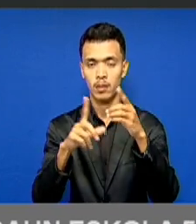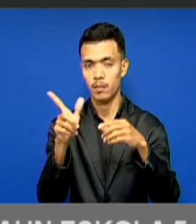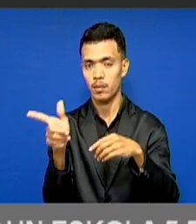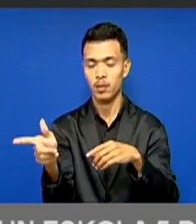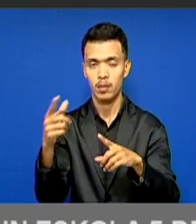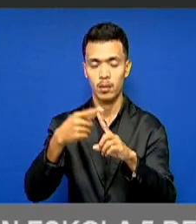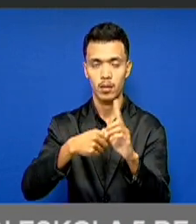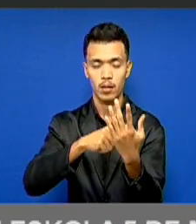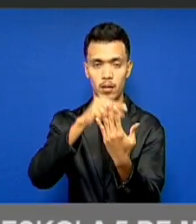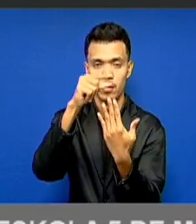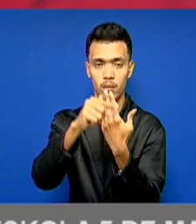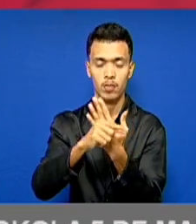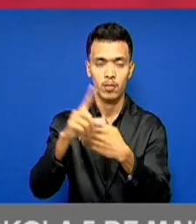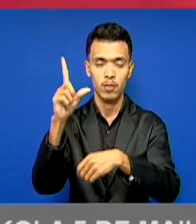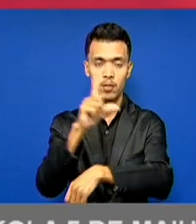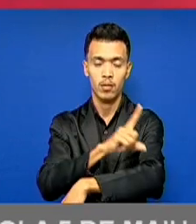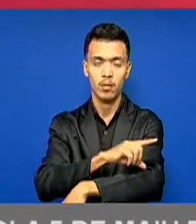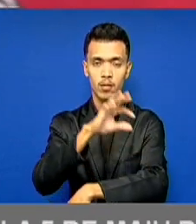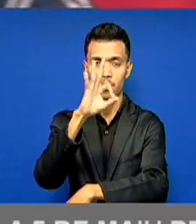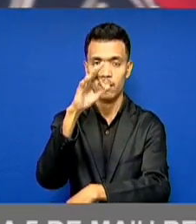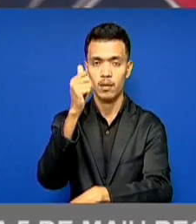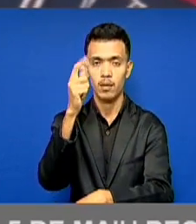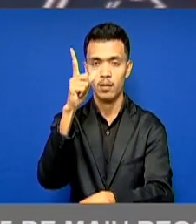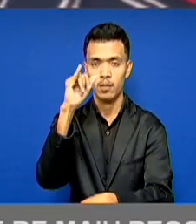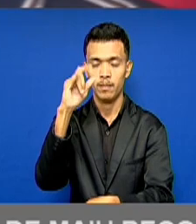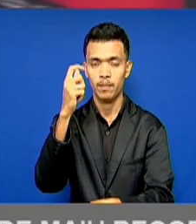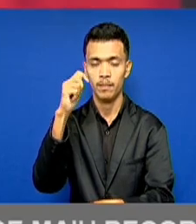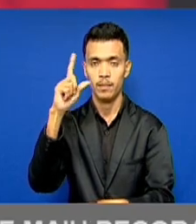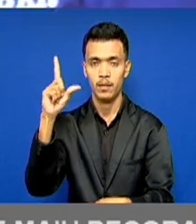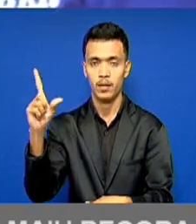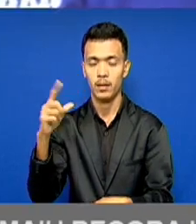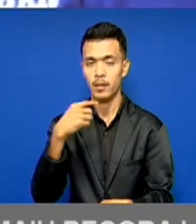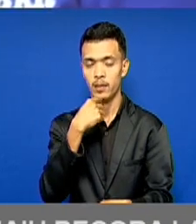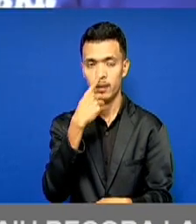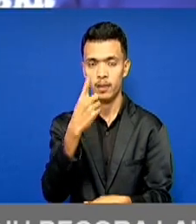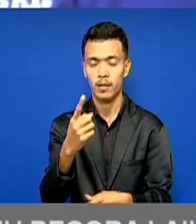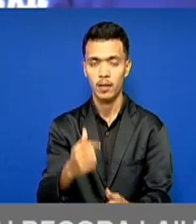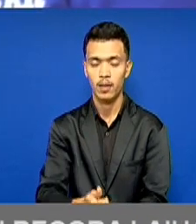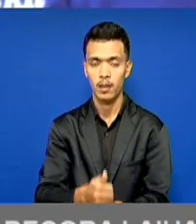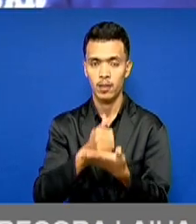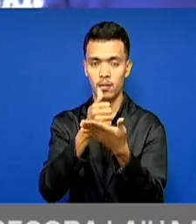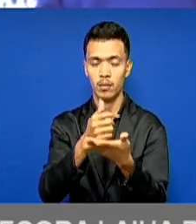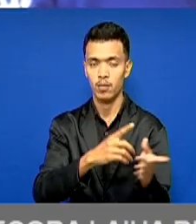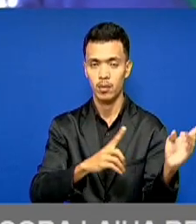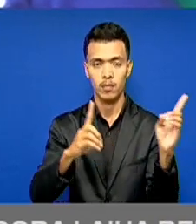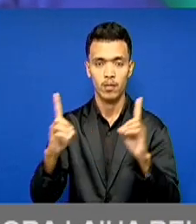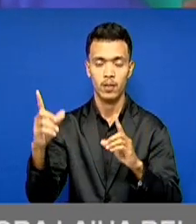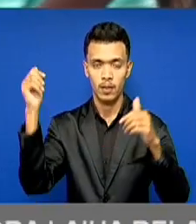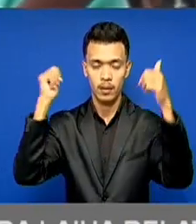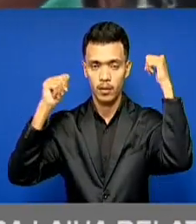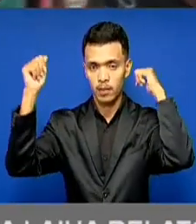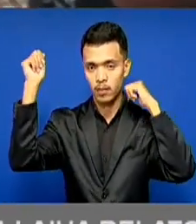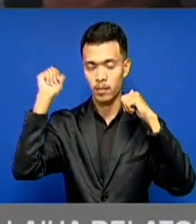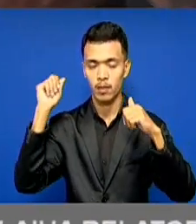agosto, Lorong Falintilinia. Veterano Domingos Pinto Maurui Kateting. Contribuição hodi criatividade sira ba comemoração